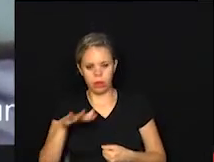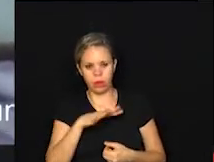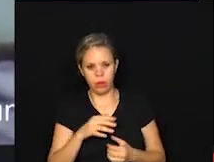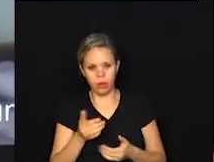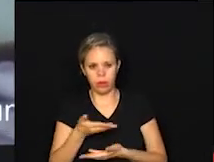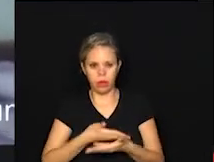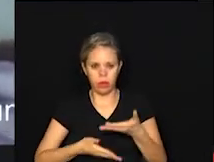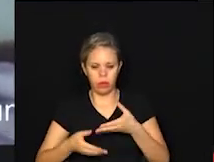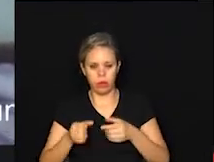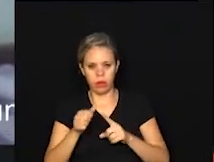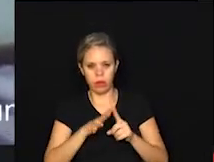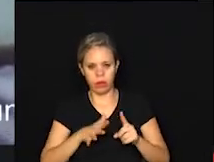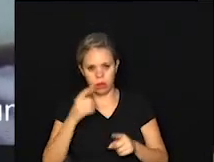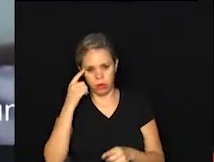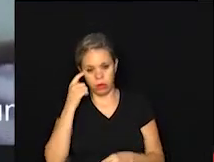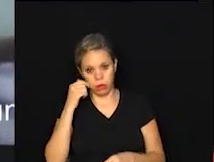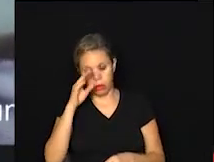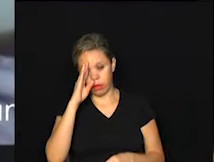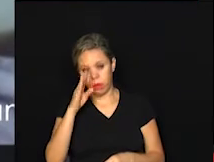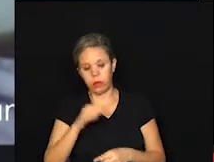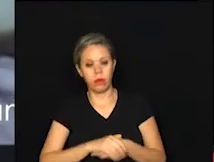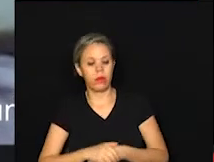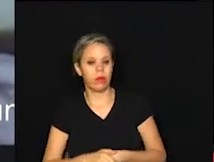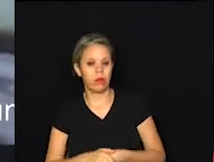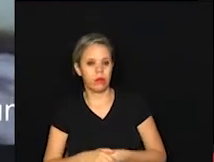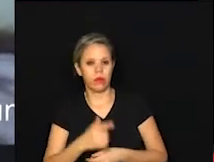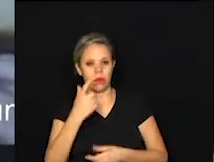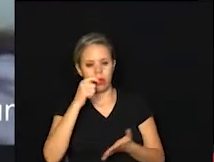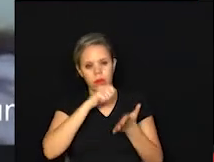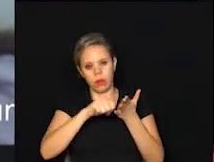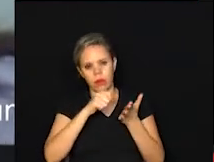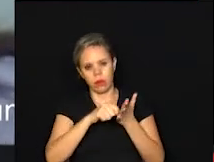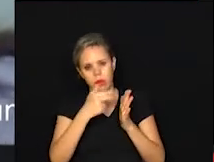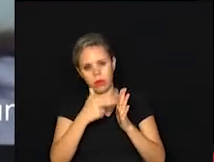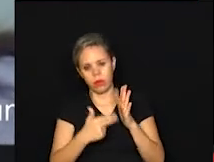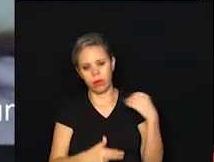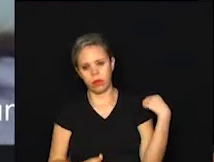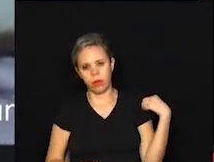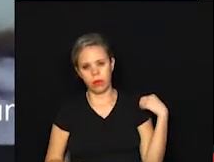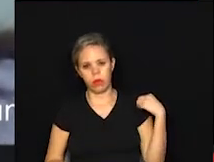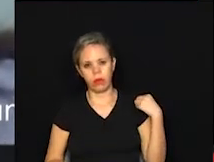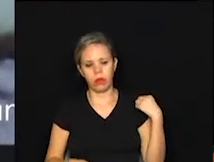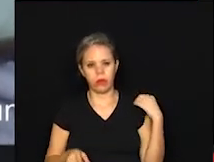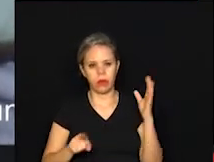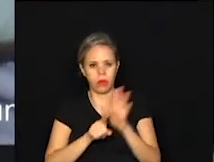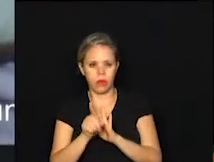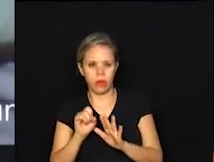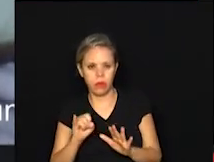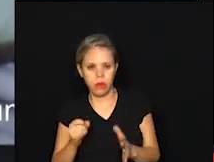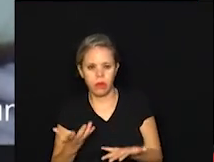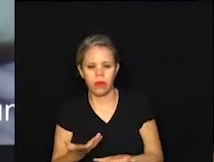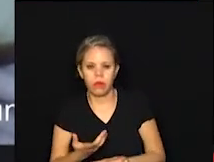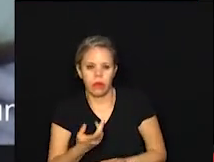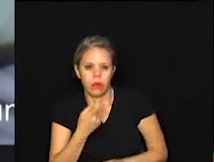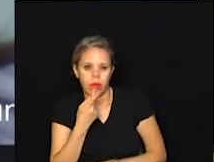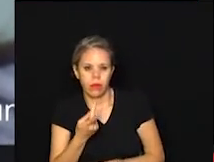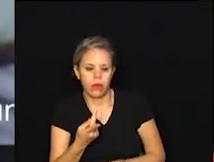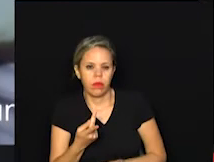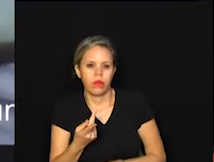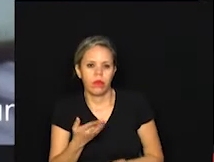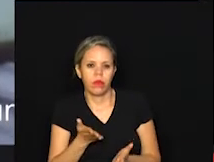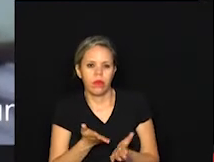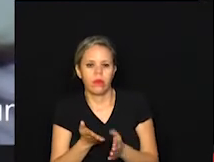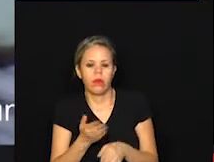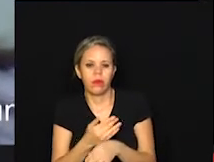a sociedade civil é fundamental. Eu fui anotando algumas coisas de perguntas e se eu me perder em algum